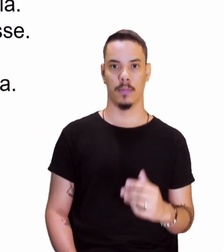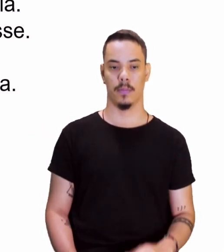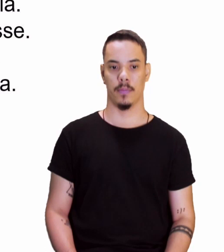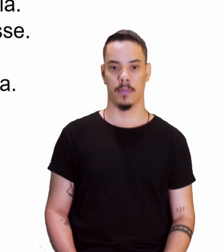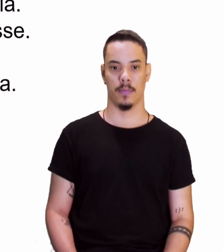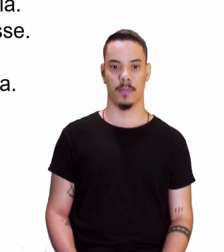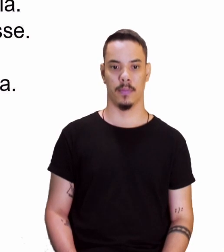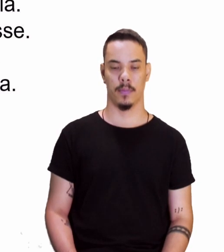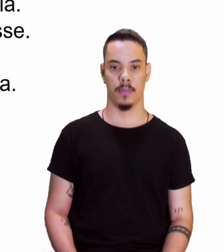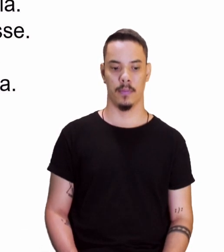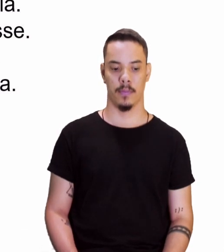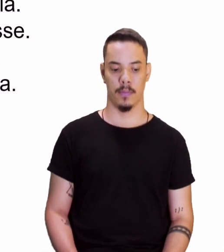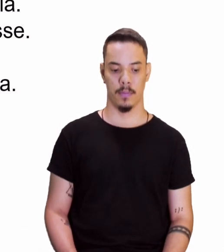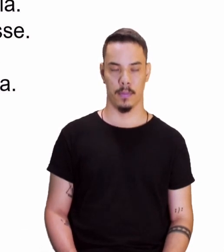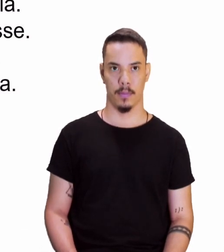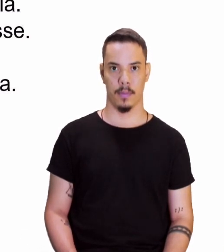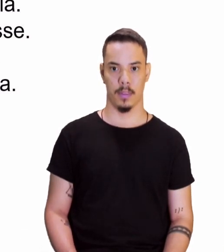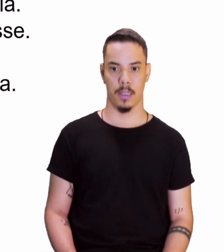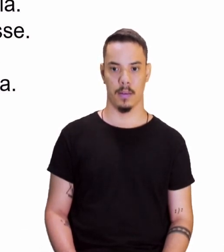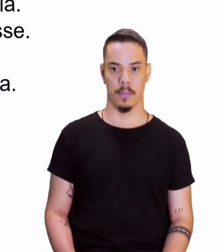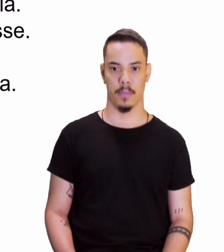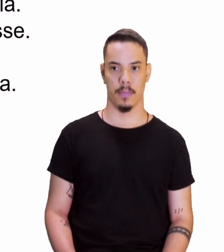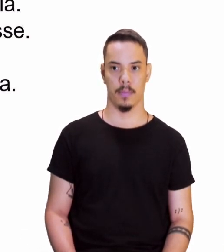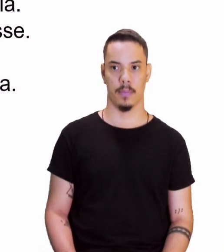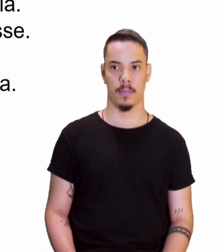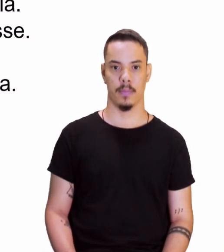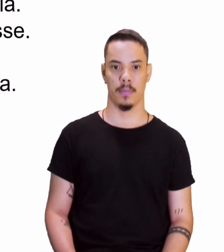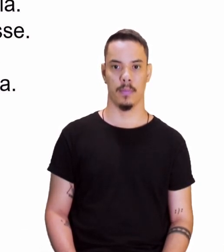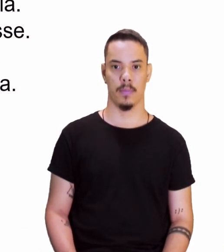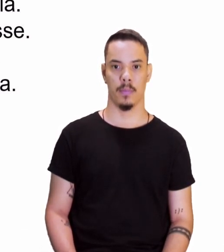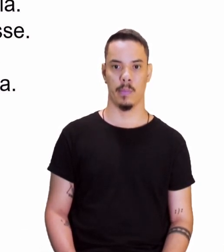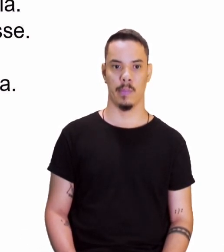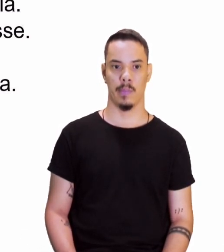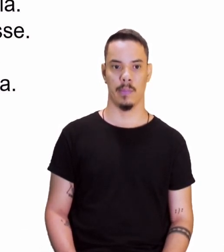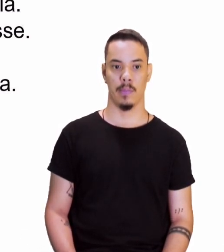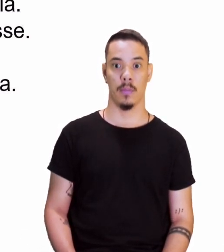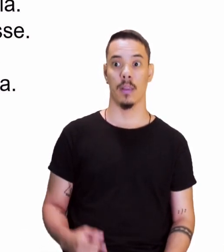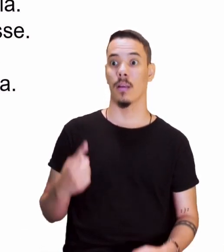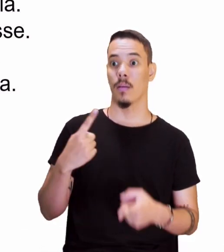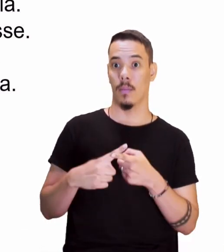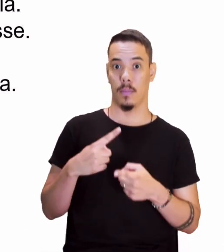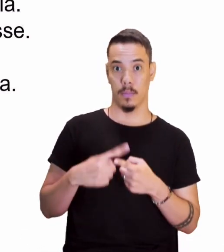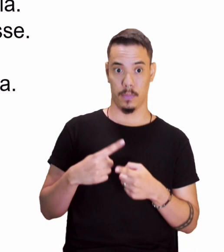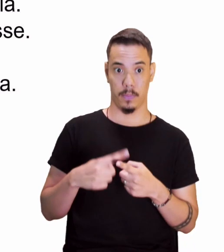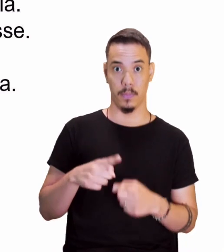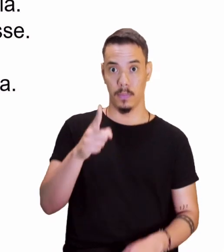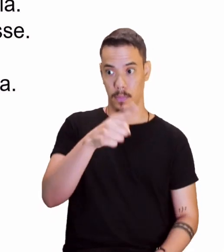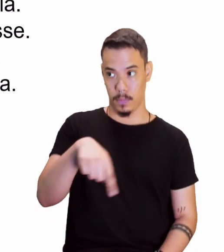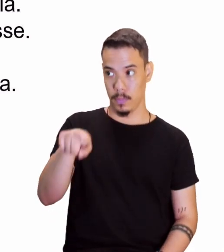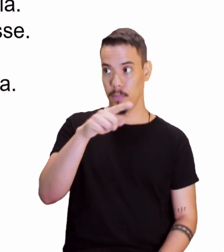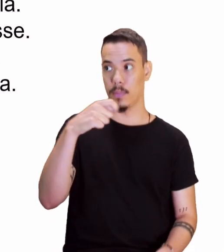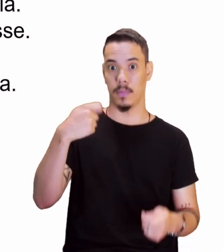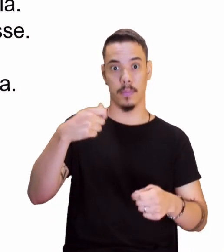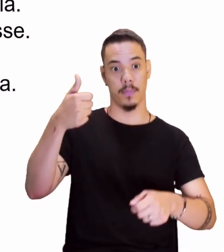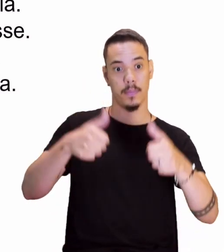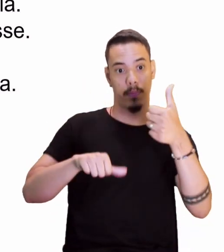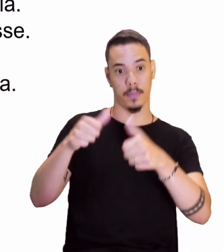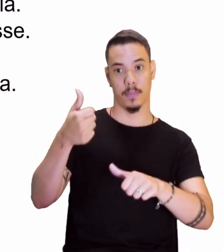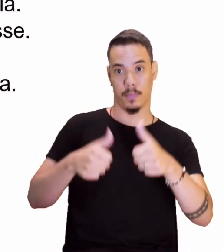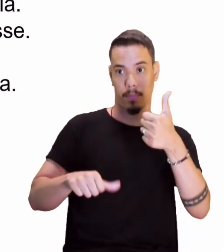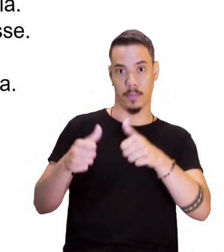conheceu a rapaz algum que namorasse com ela. Então, amadinho, analisa aí essa